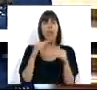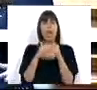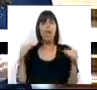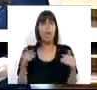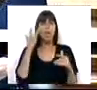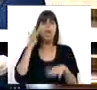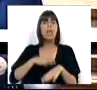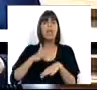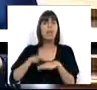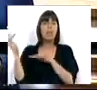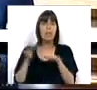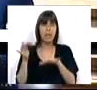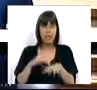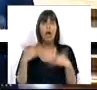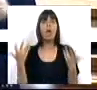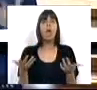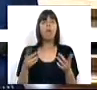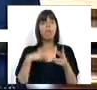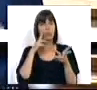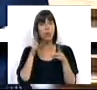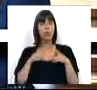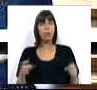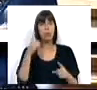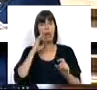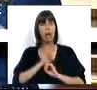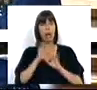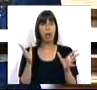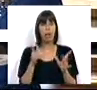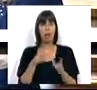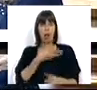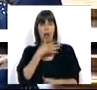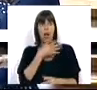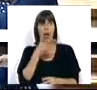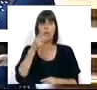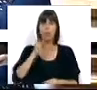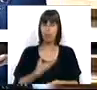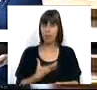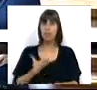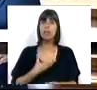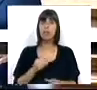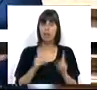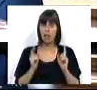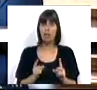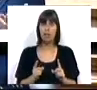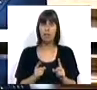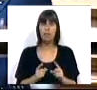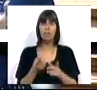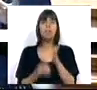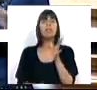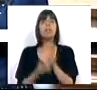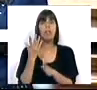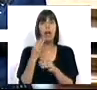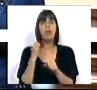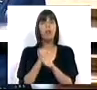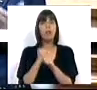de emigração, e descobrimos uma coisa claramente do discurso do PSD e do CDS, é que foi criado um